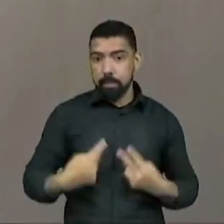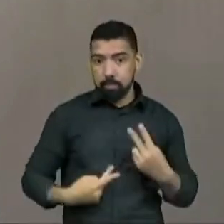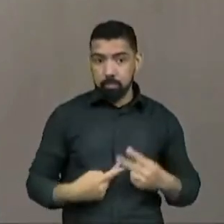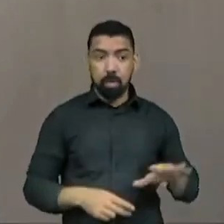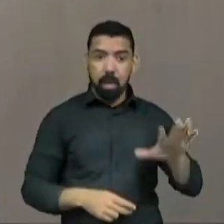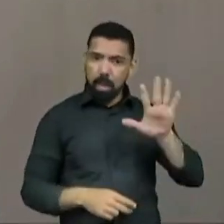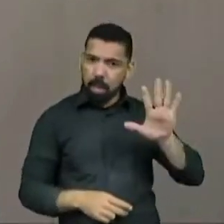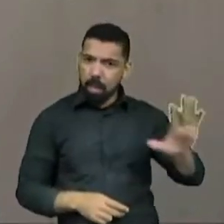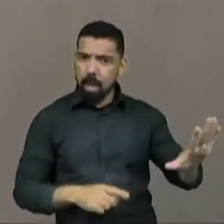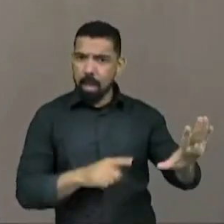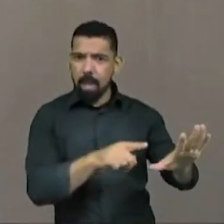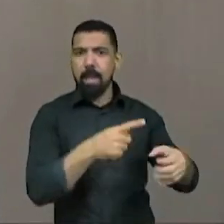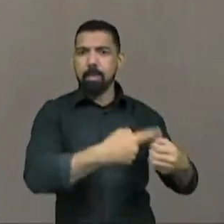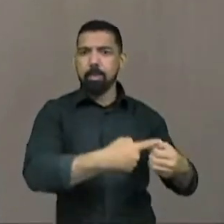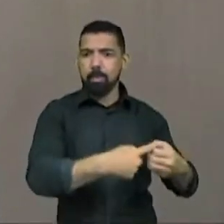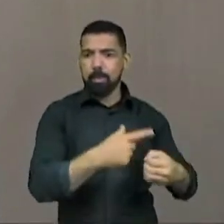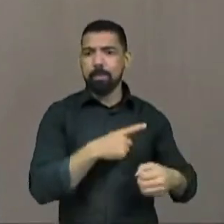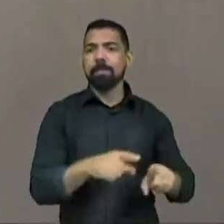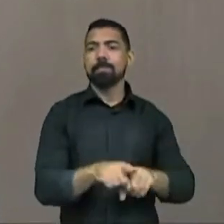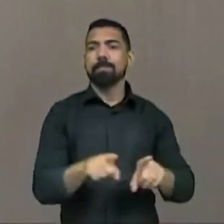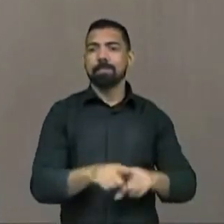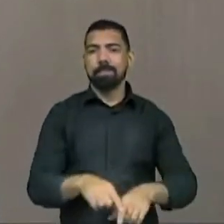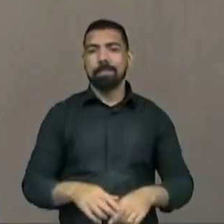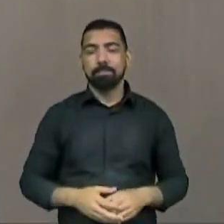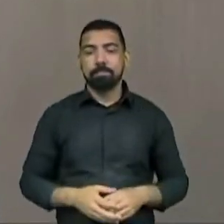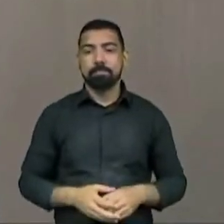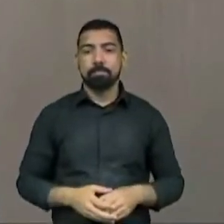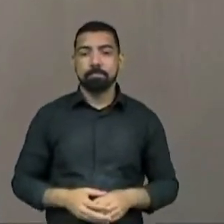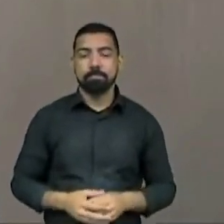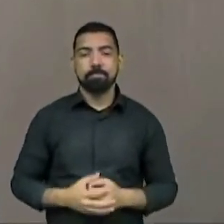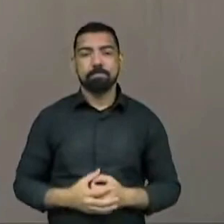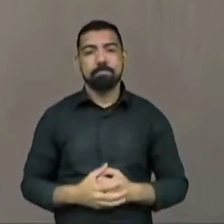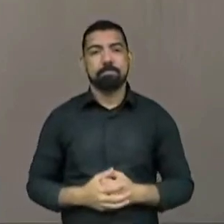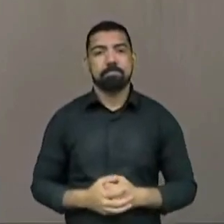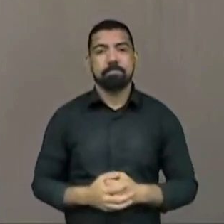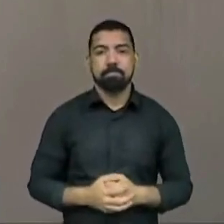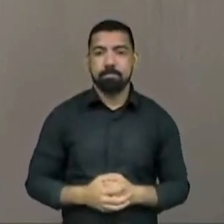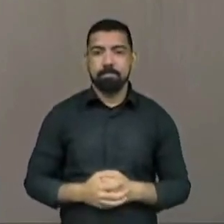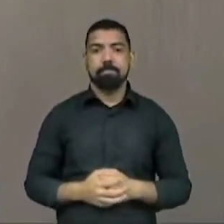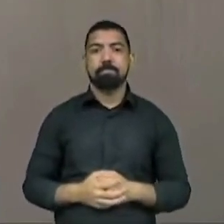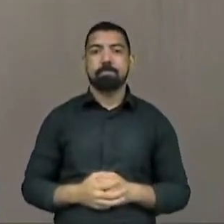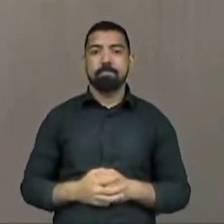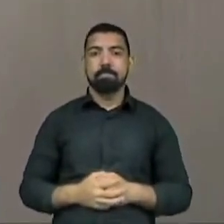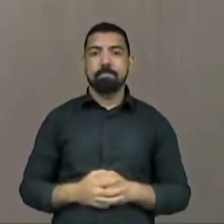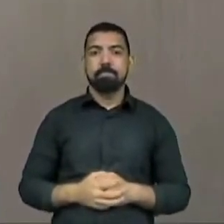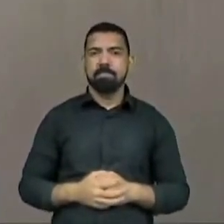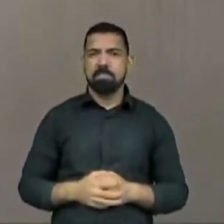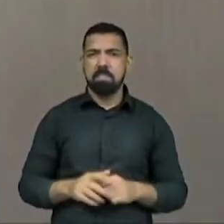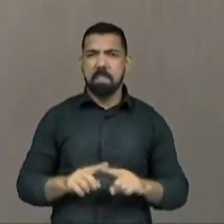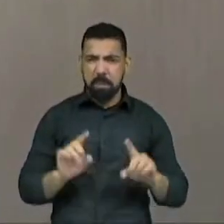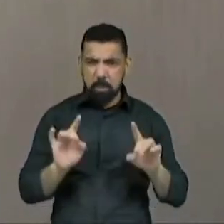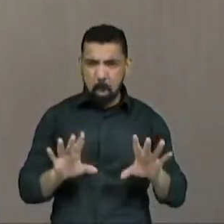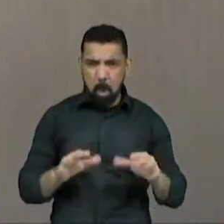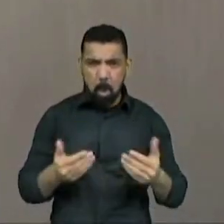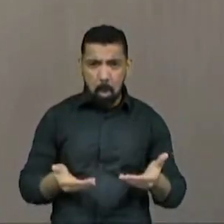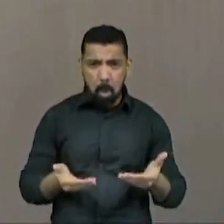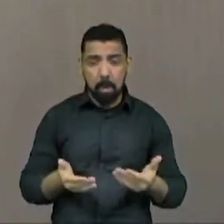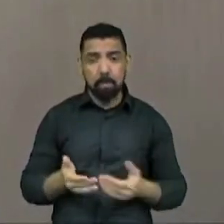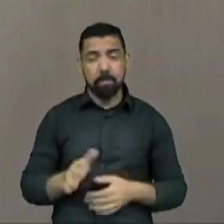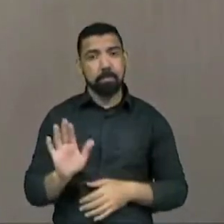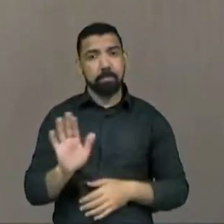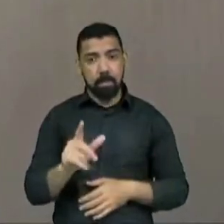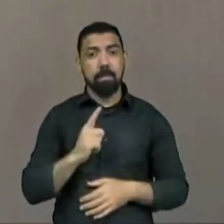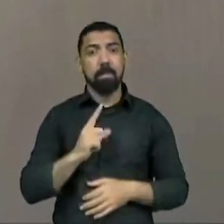e de alto padrão dentro daquele hospital? Mas não ficou só nisso. Na